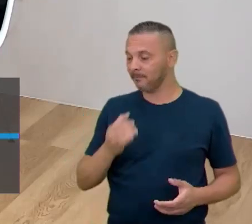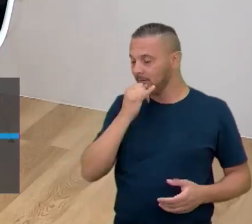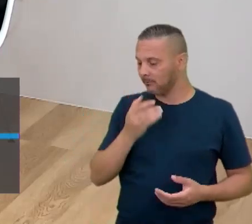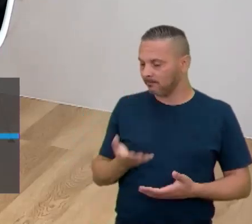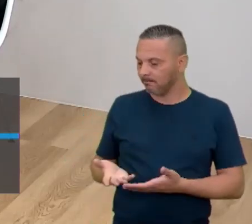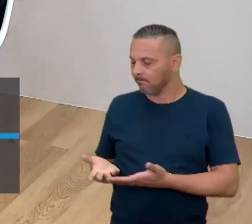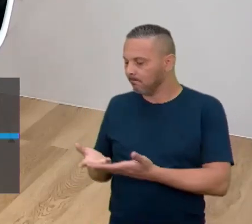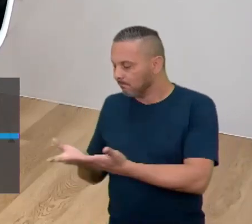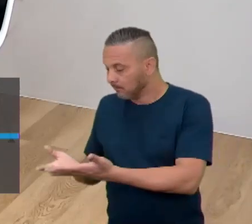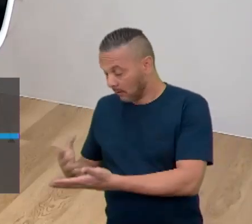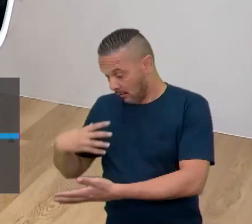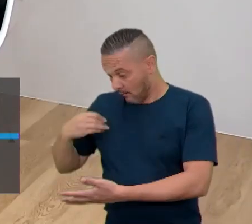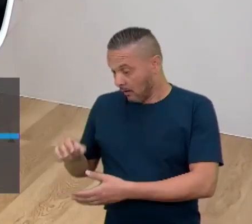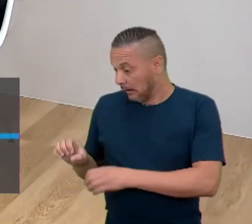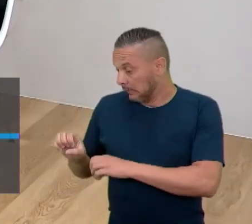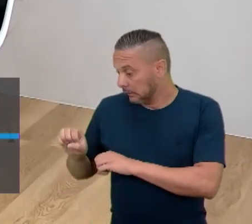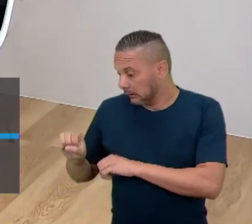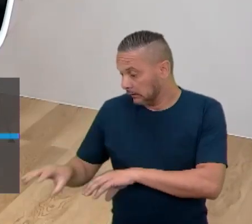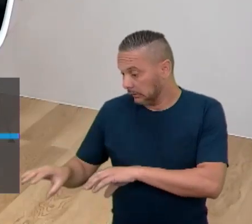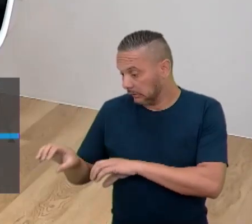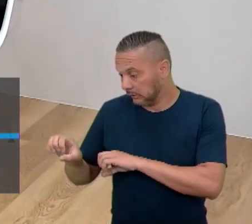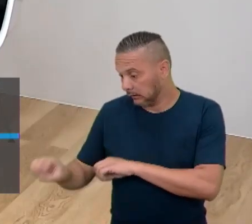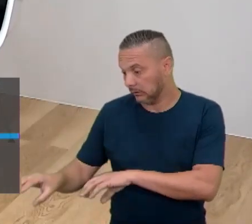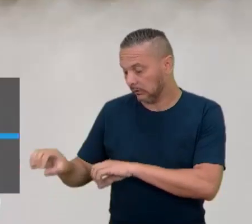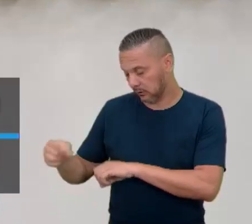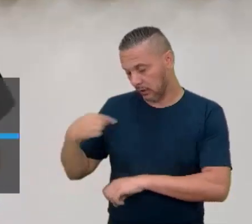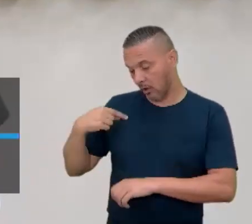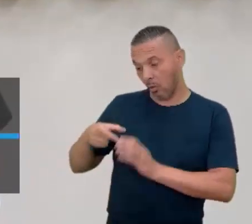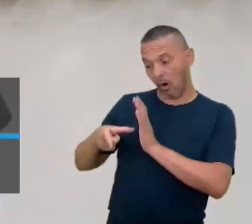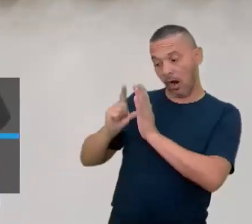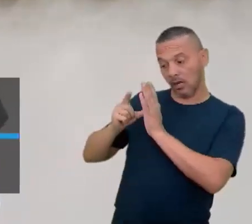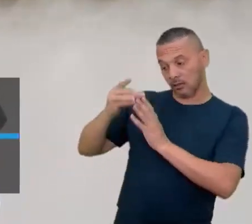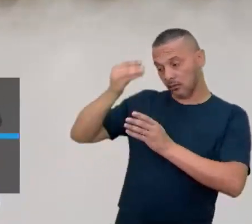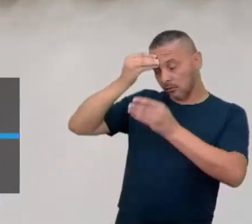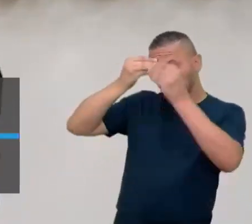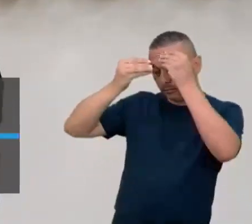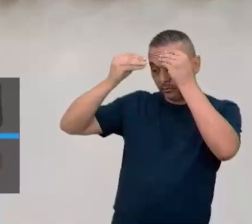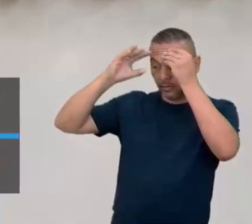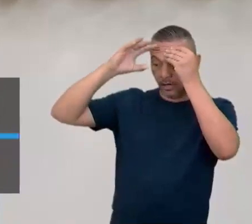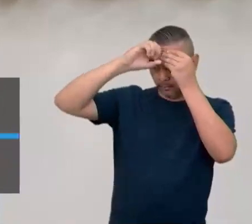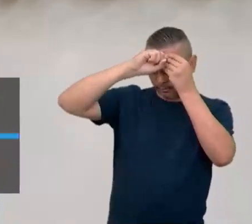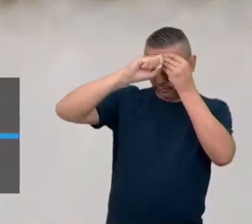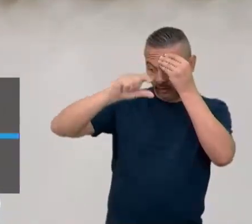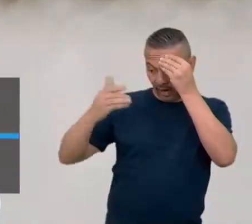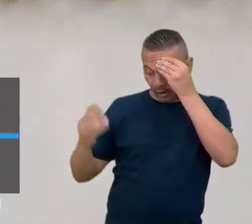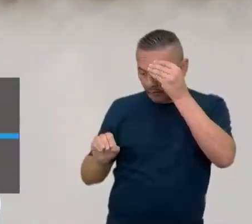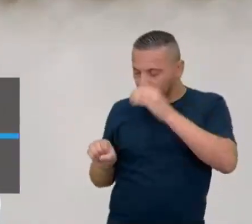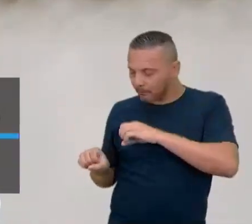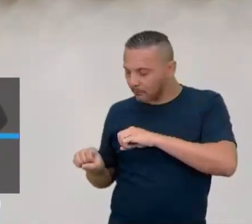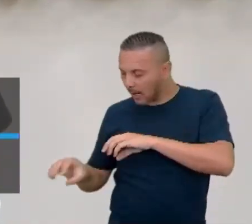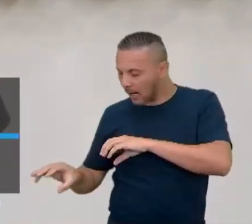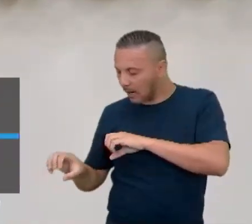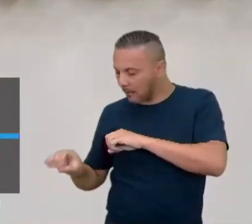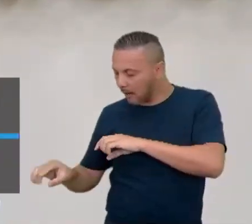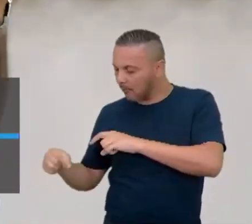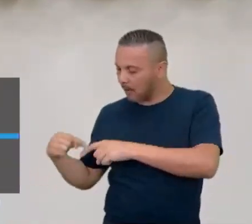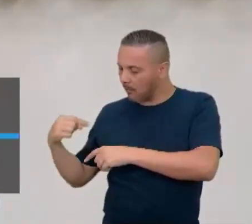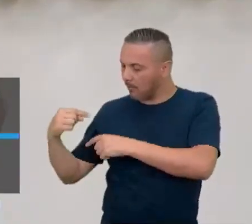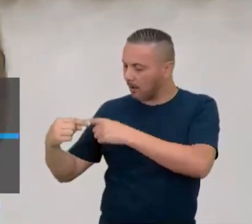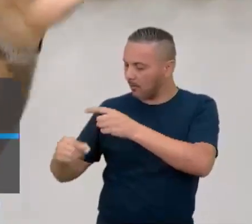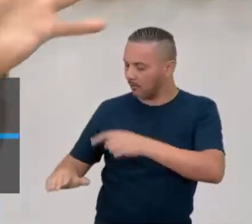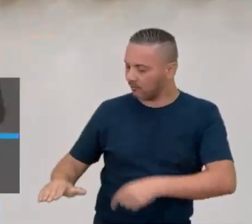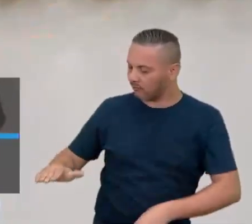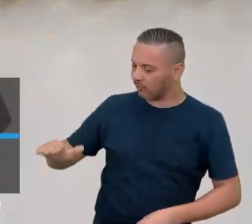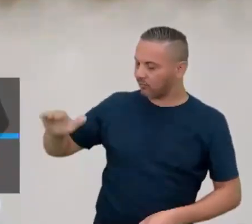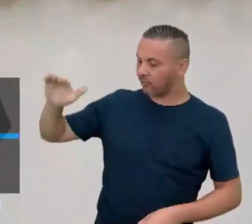a educação. A educação que eu tive eu vou passar para frente. E eu acho que é até uma tradição brasileira. Essa frase aqui